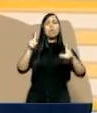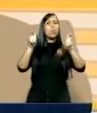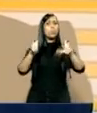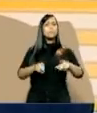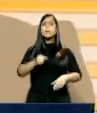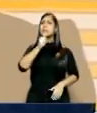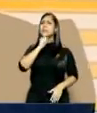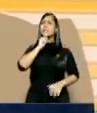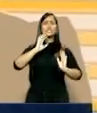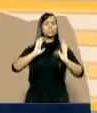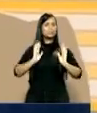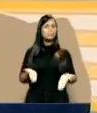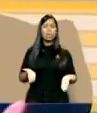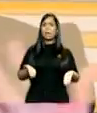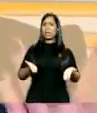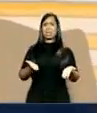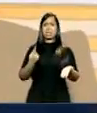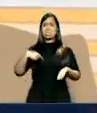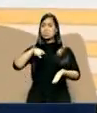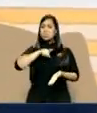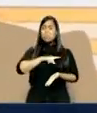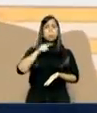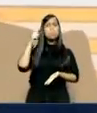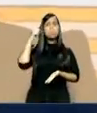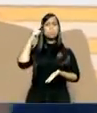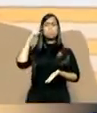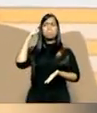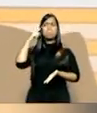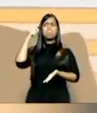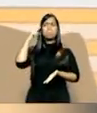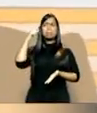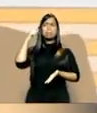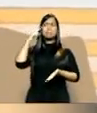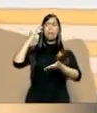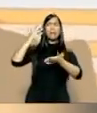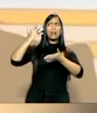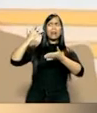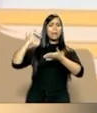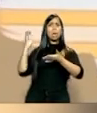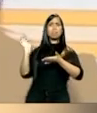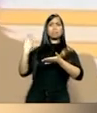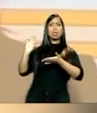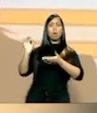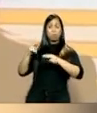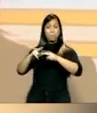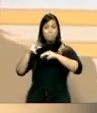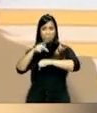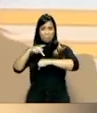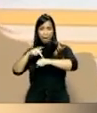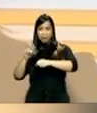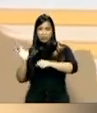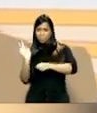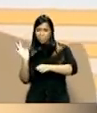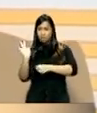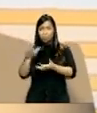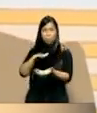muito antiga. Não precisamos ir muito longe para a gente pensar no contexto histórico da Revolução Francesa,